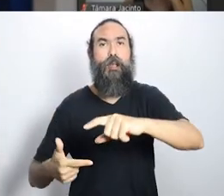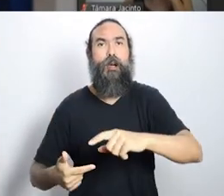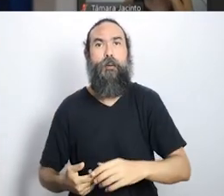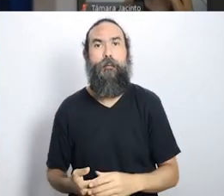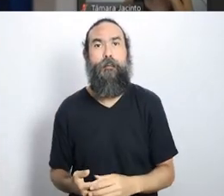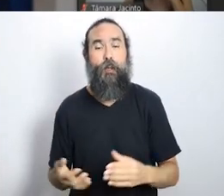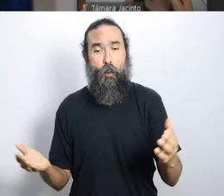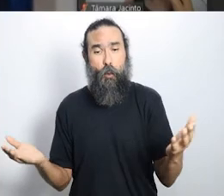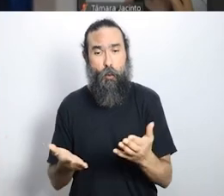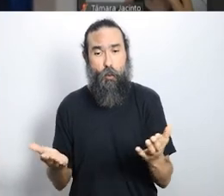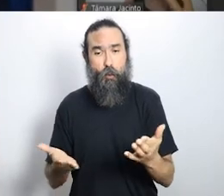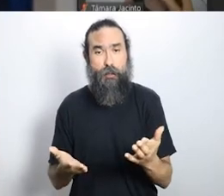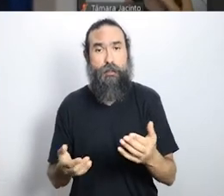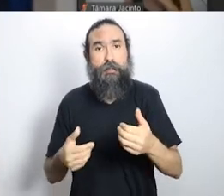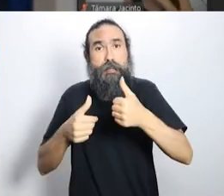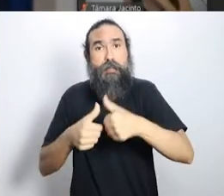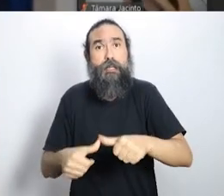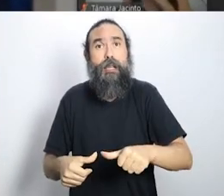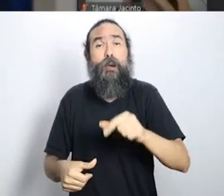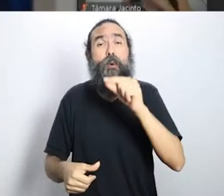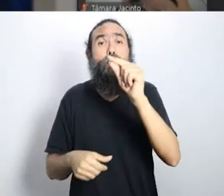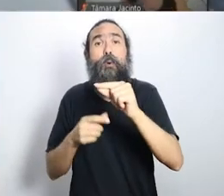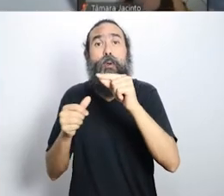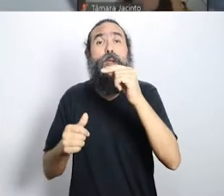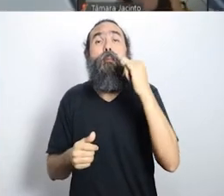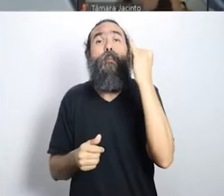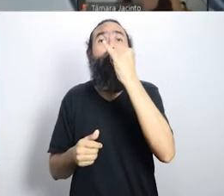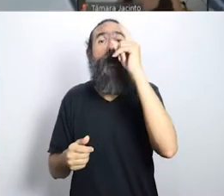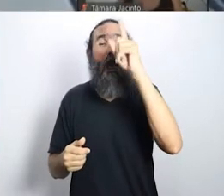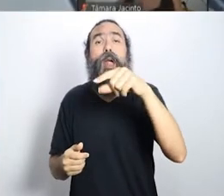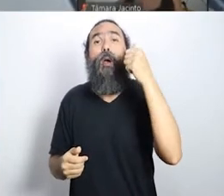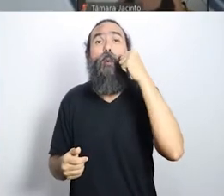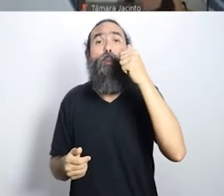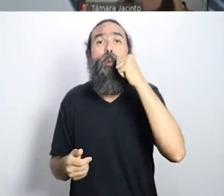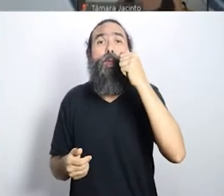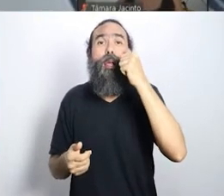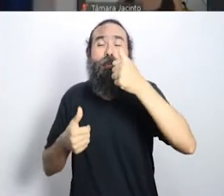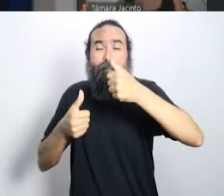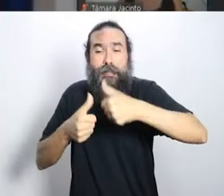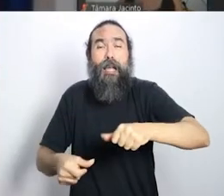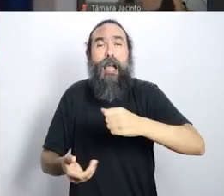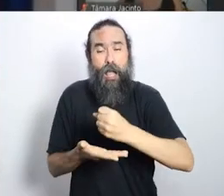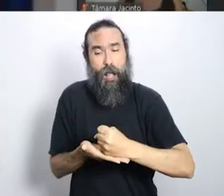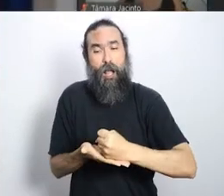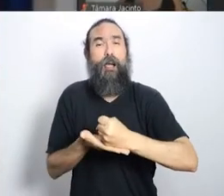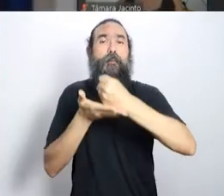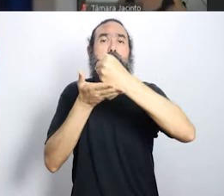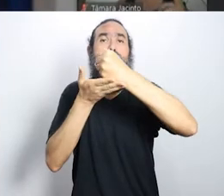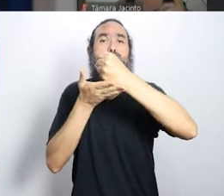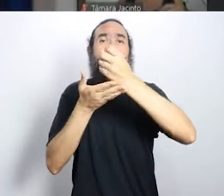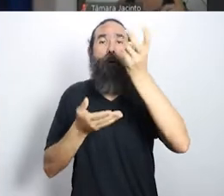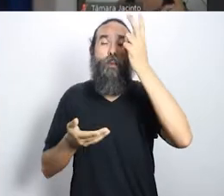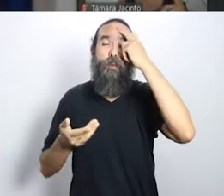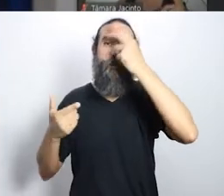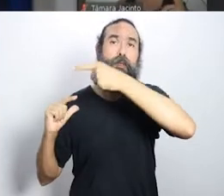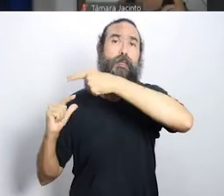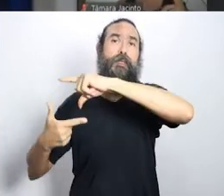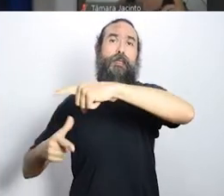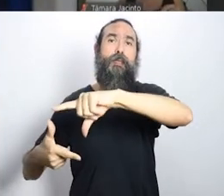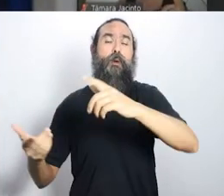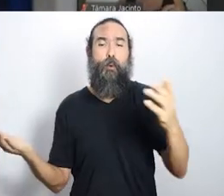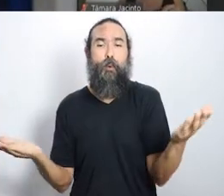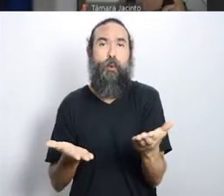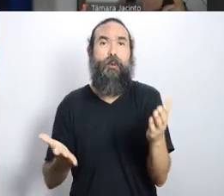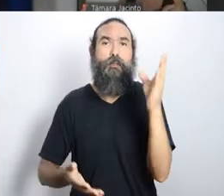no colo das mulheres, e nos braços e nas costas. As mulheres são, quem vem levando a cultura popular hoje para o Brasil inteiro e para o